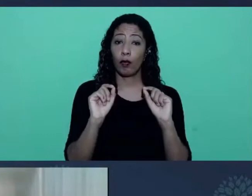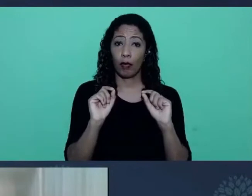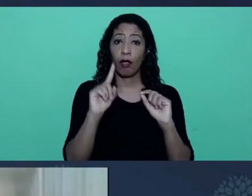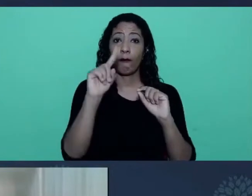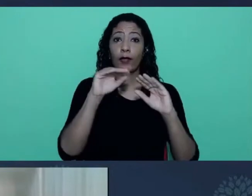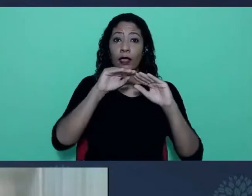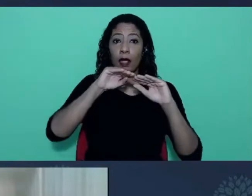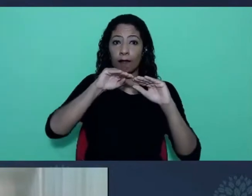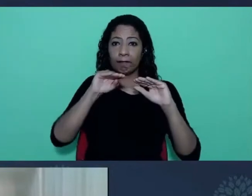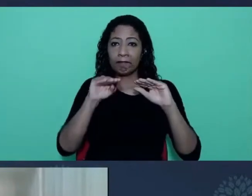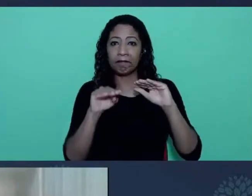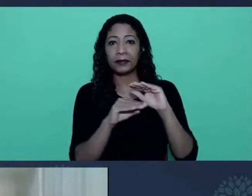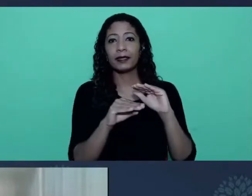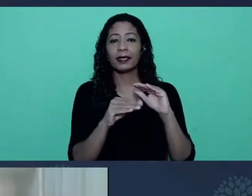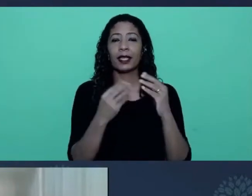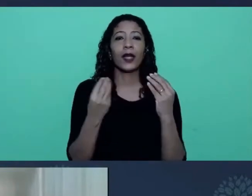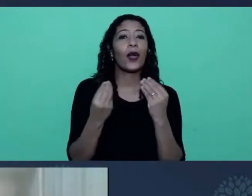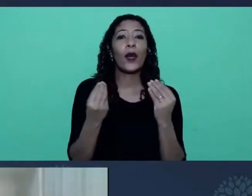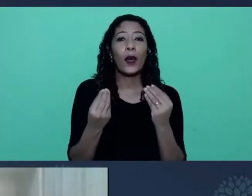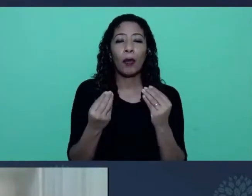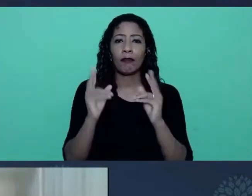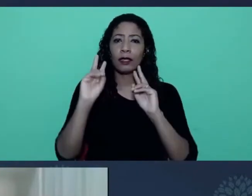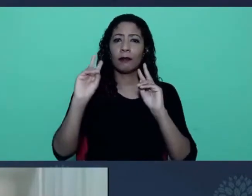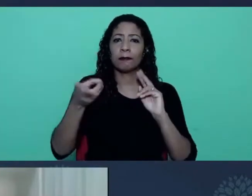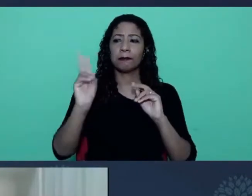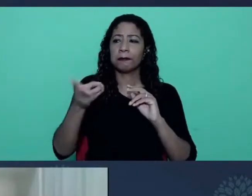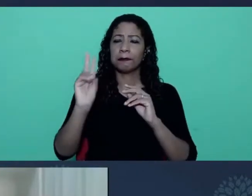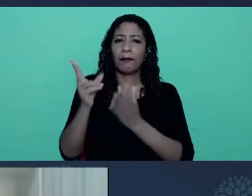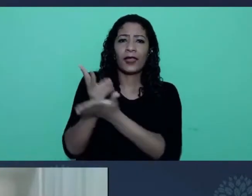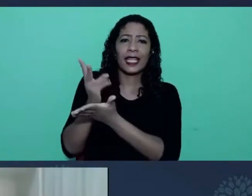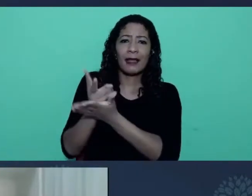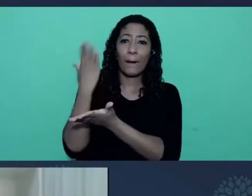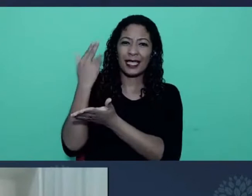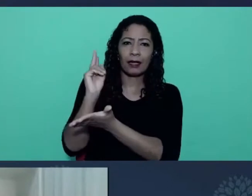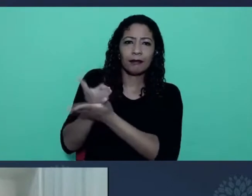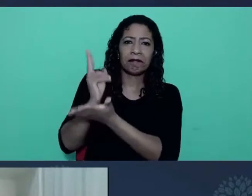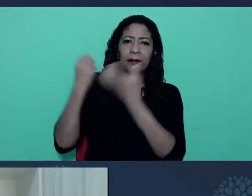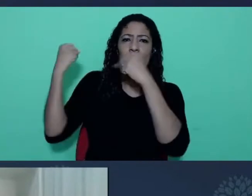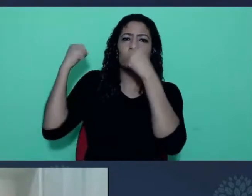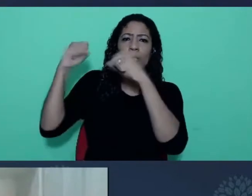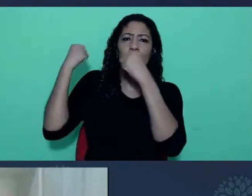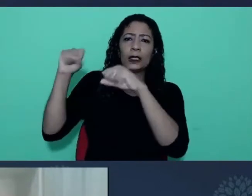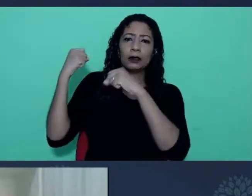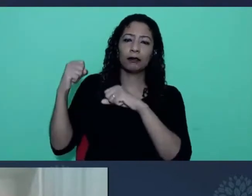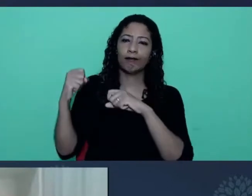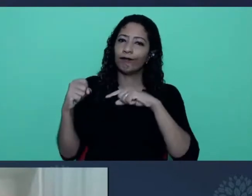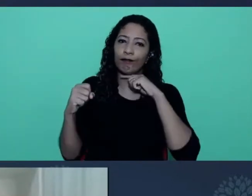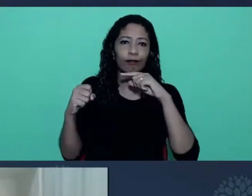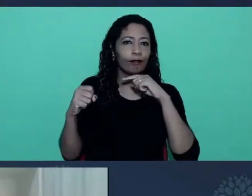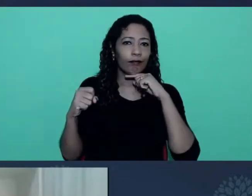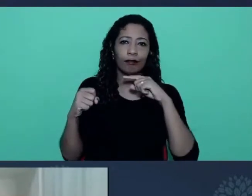degrau. Infelizmente, você não vai conseguir manter o exercício na mesma intensidade, no mesmo ritmo que você estava,